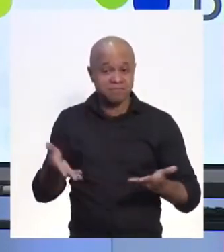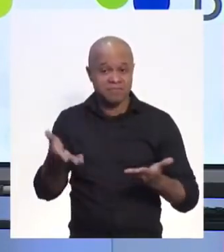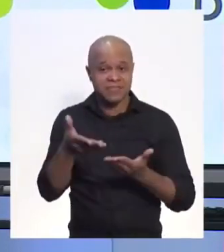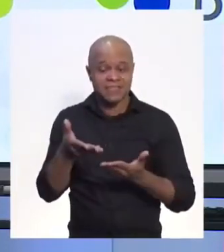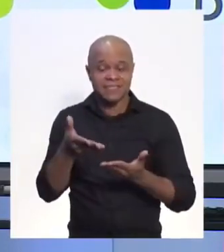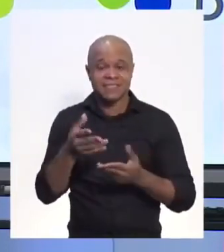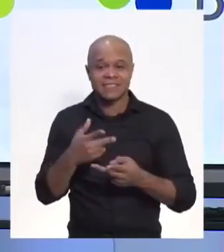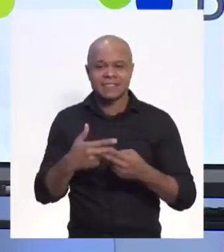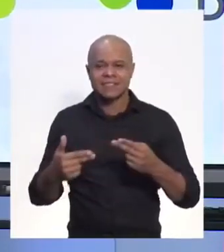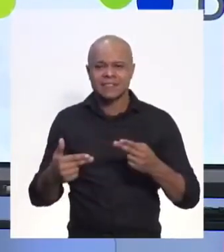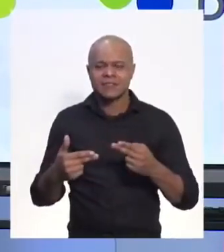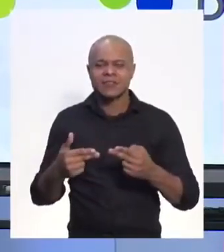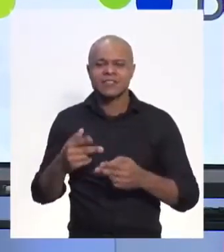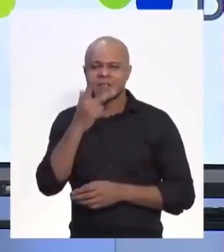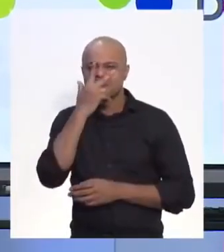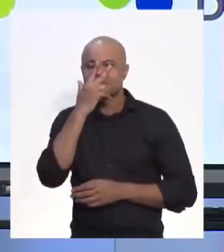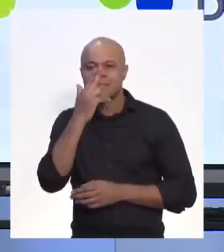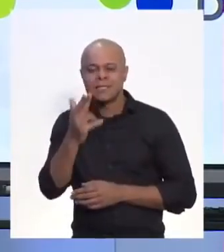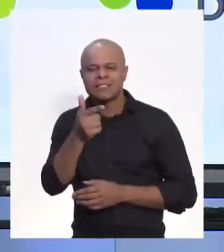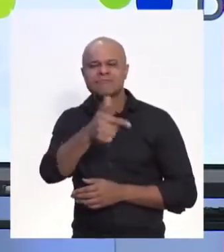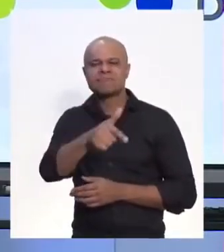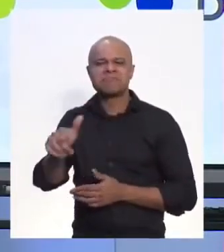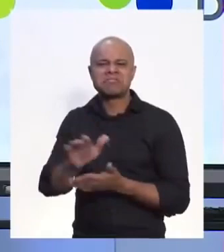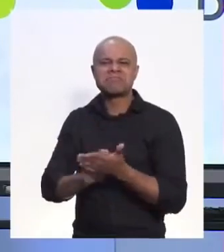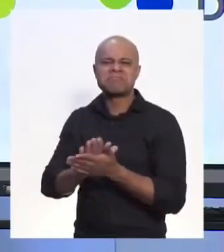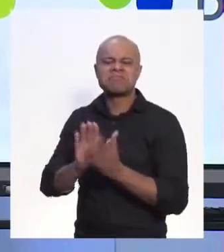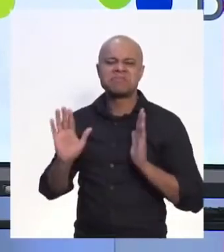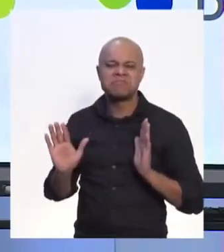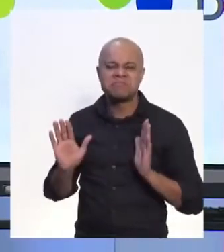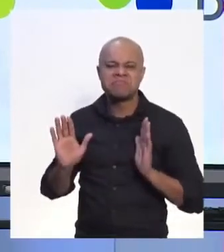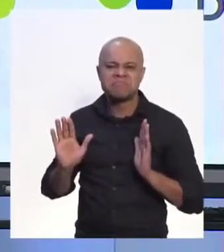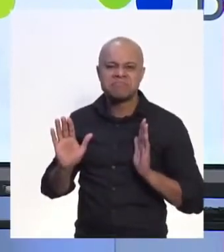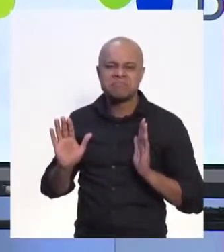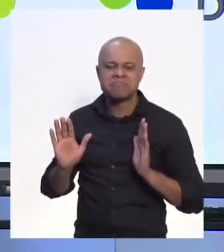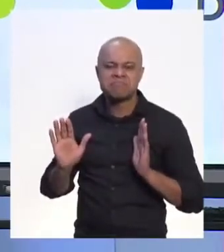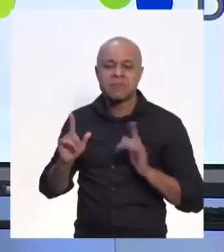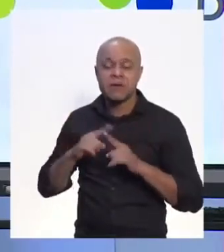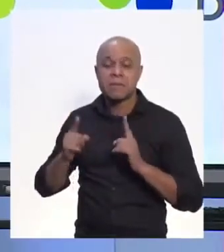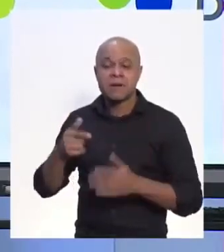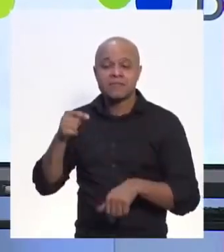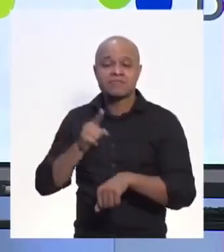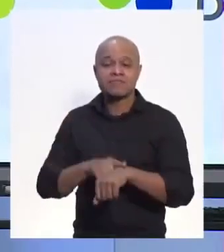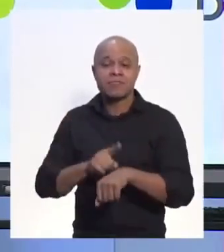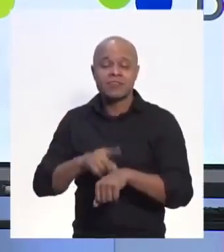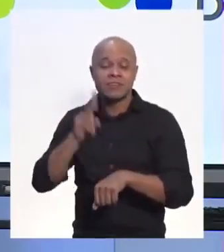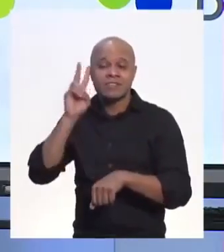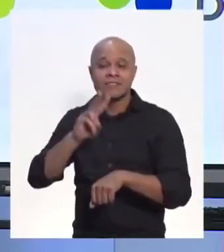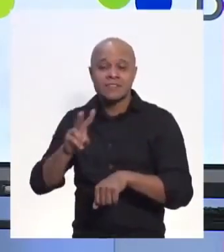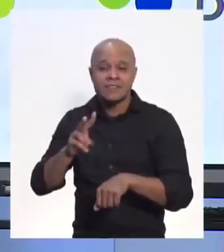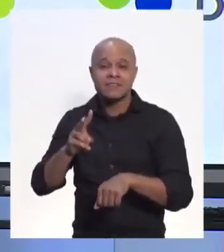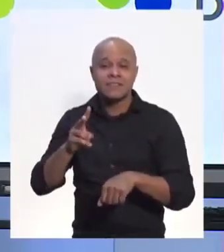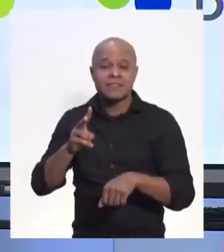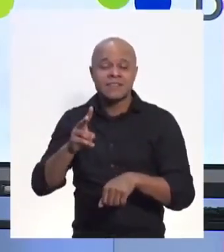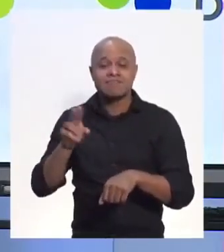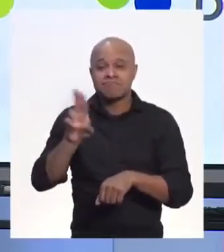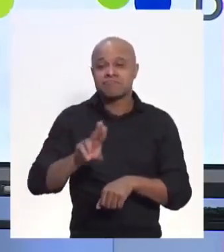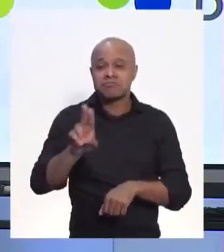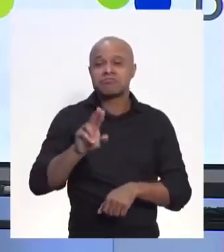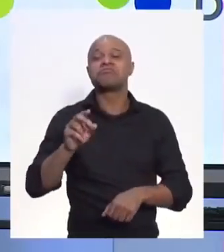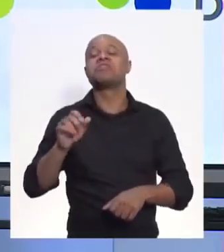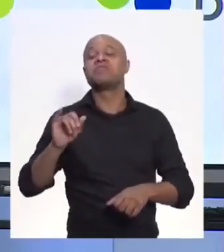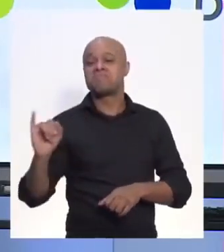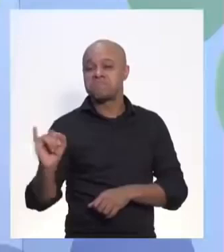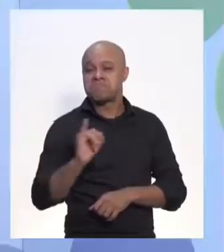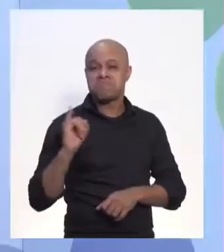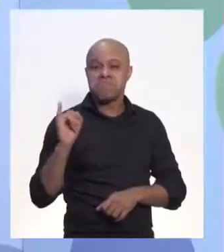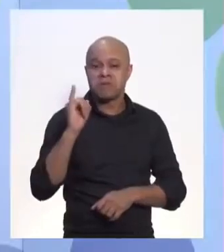assim que você parece que não tem nada a ver, e um belo momento você se pega utilizando. E é bastante comum,